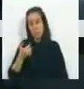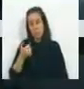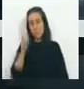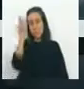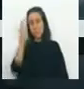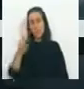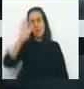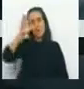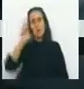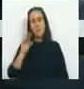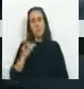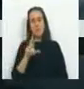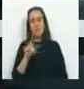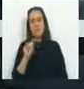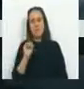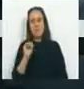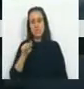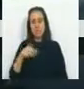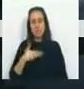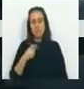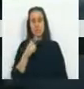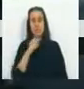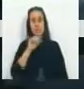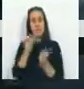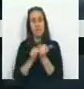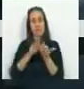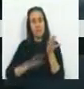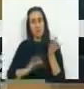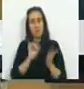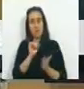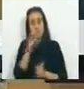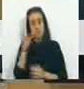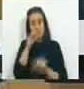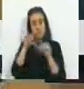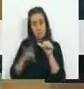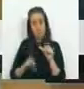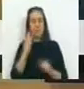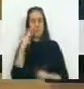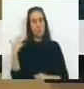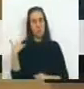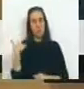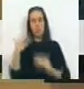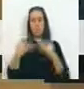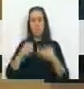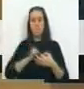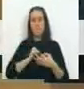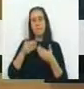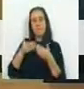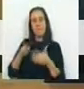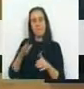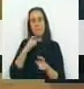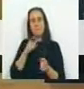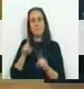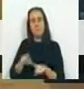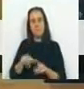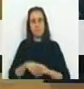dizer que o seu camarada António Costa, palavras dele, que o seu camarada António Costa iria reabrir o seu tribunal.